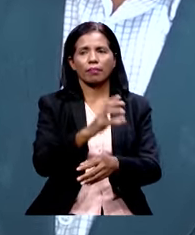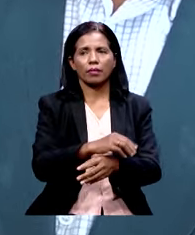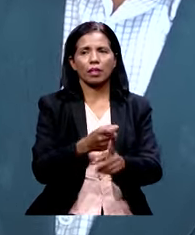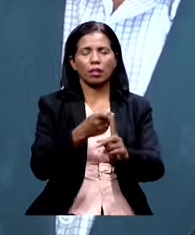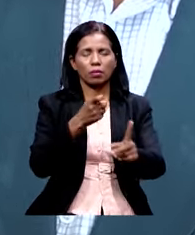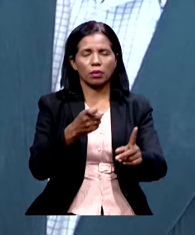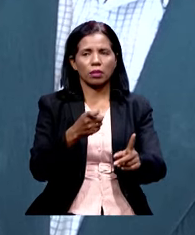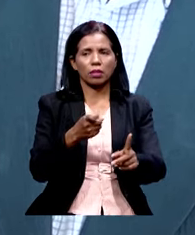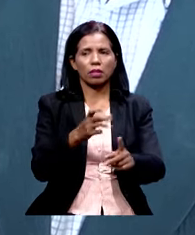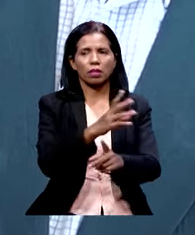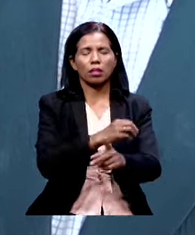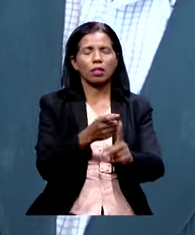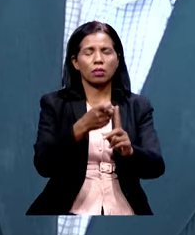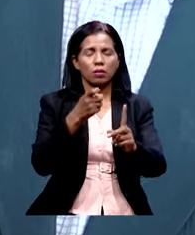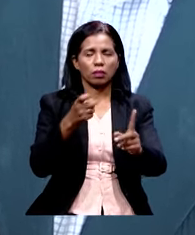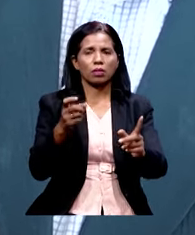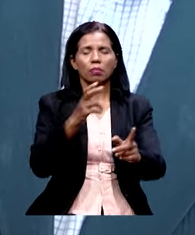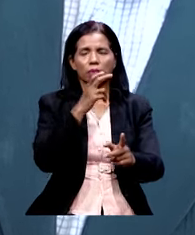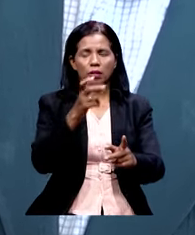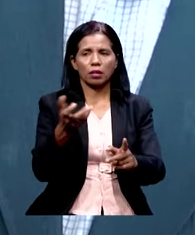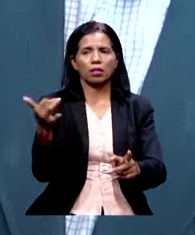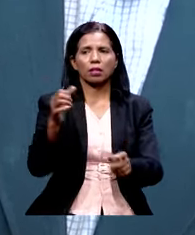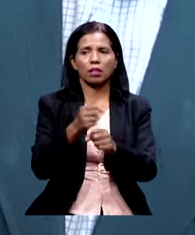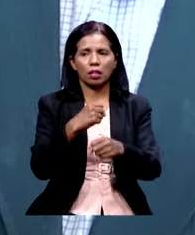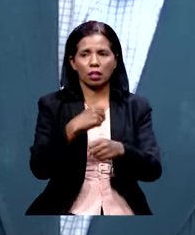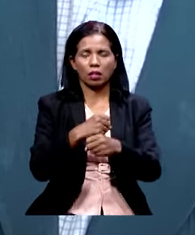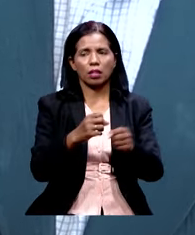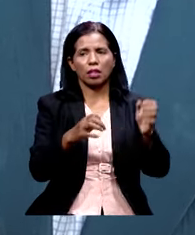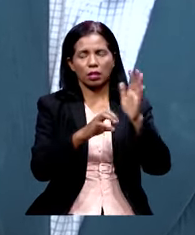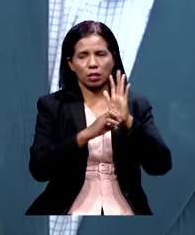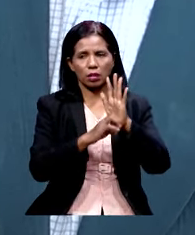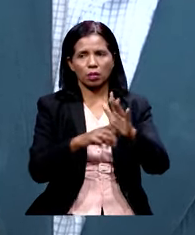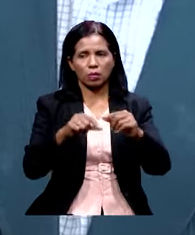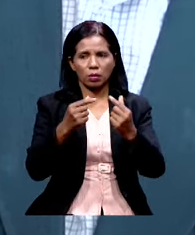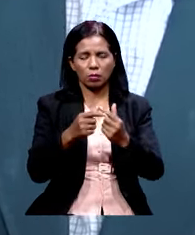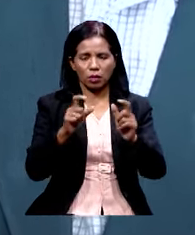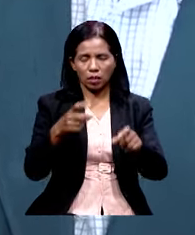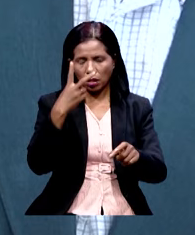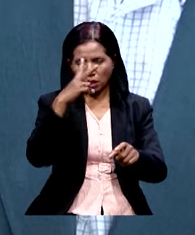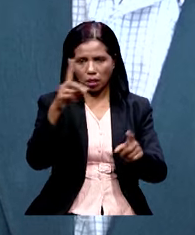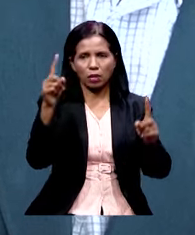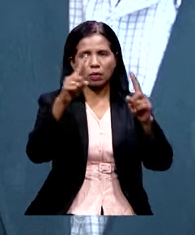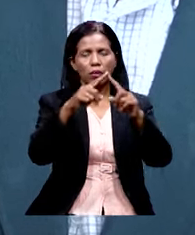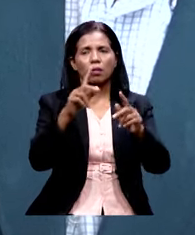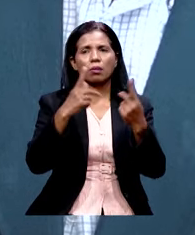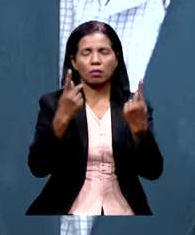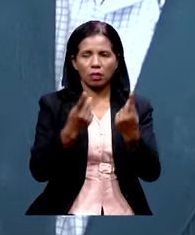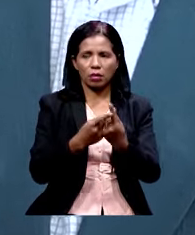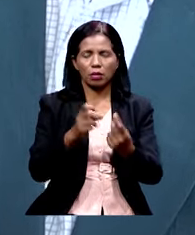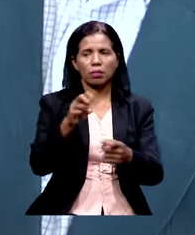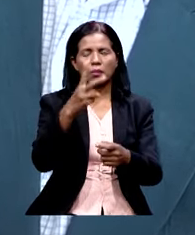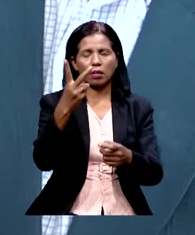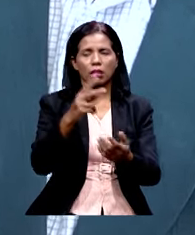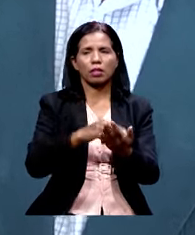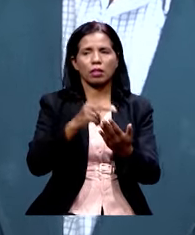Portugal mo mai. Iha ne ba sira halo tene ni esemplar ne, equipa tengi ba fale haré to ne ba companhia, comitê 12 de novembro,